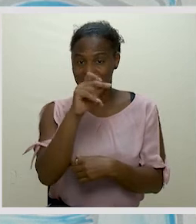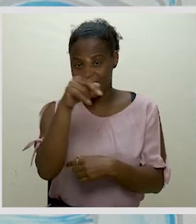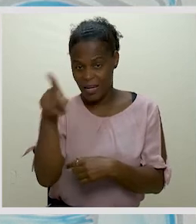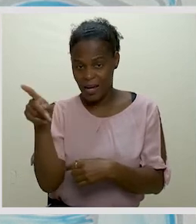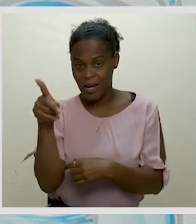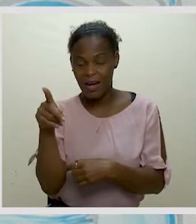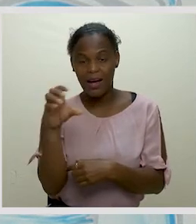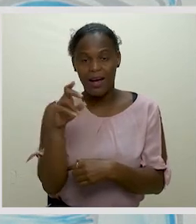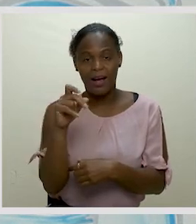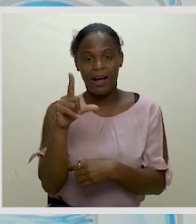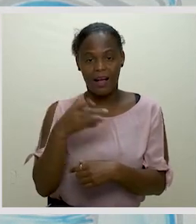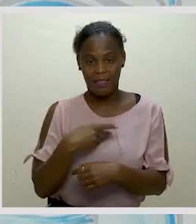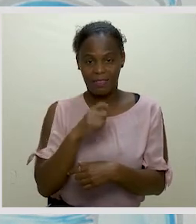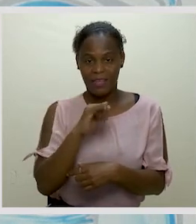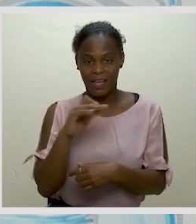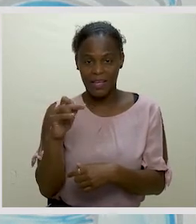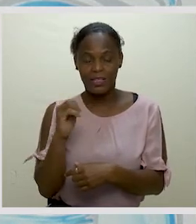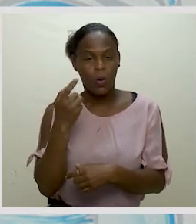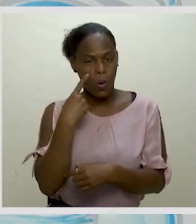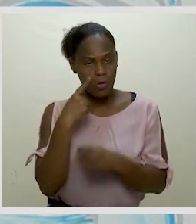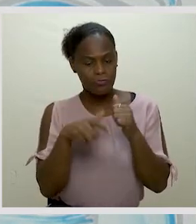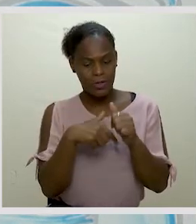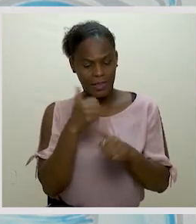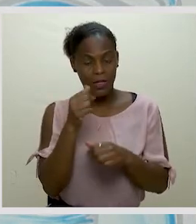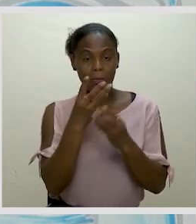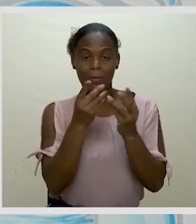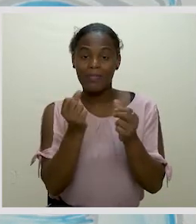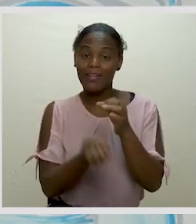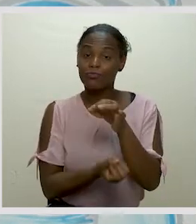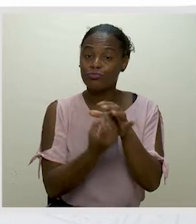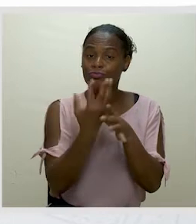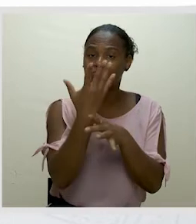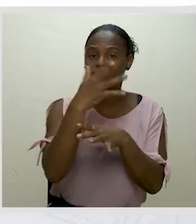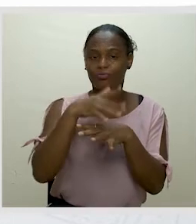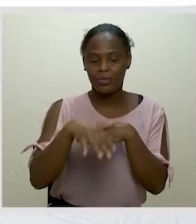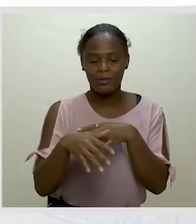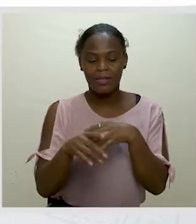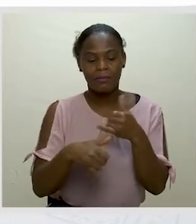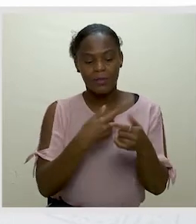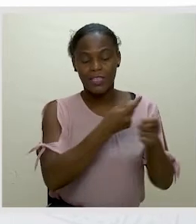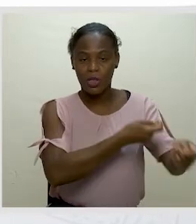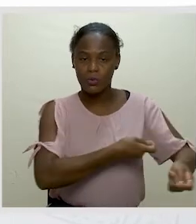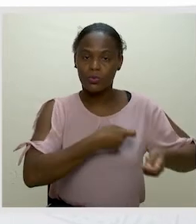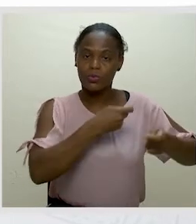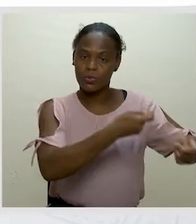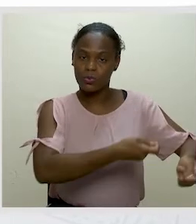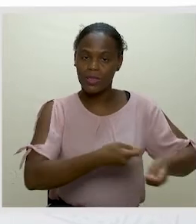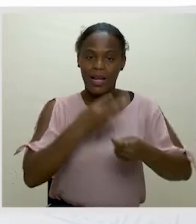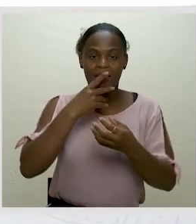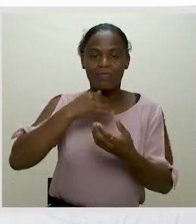vantagens da erupção vulcânica, dos materiais que saem do vulcão. Então, para a agricultura, os